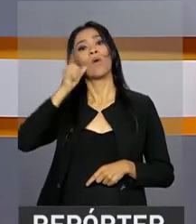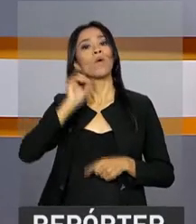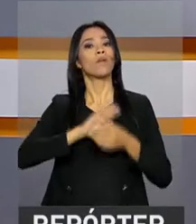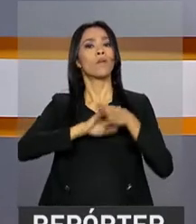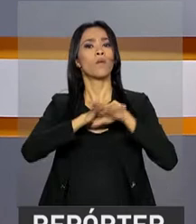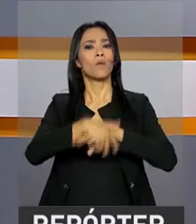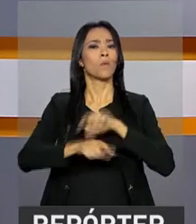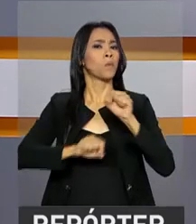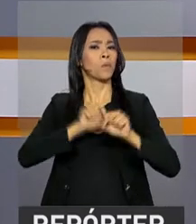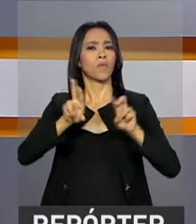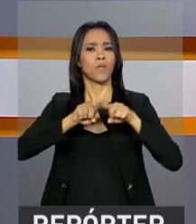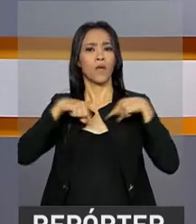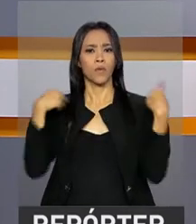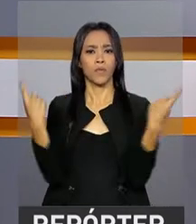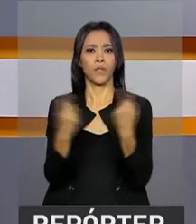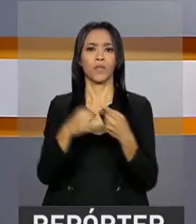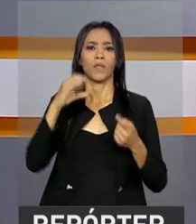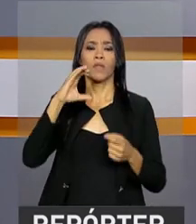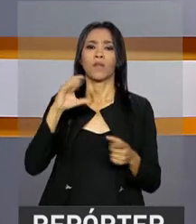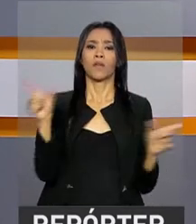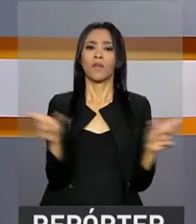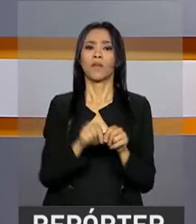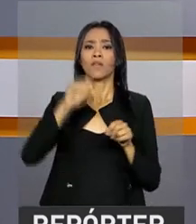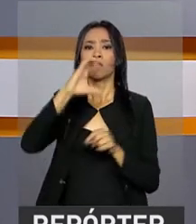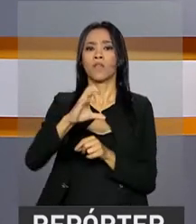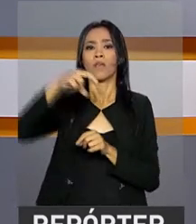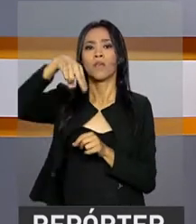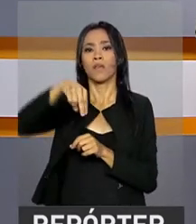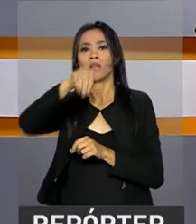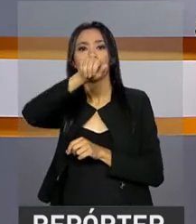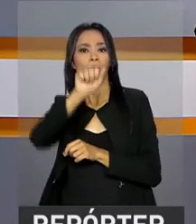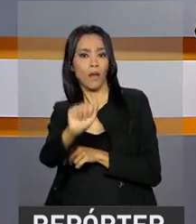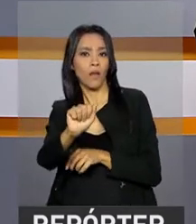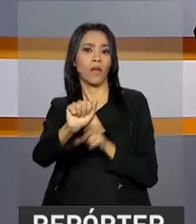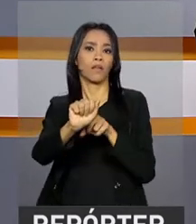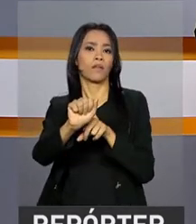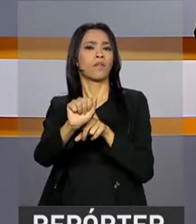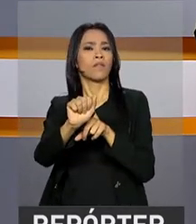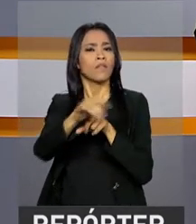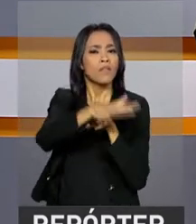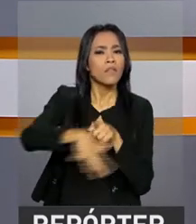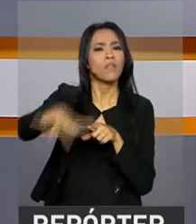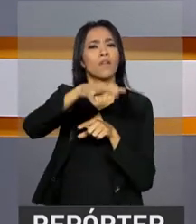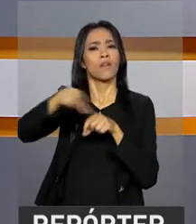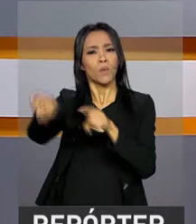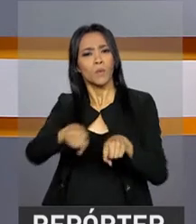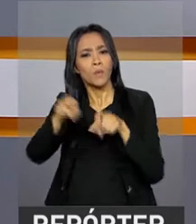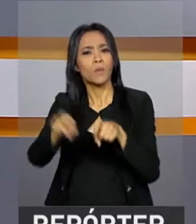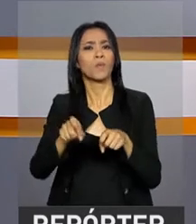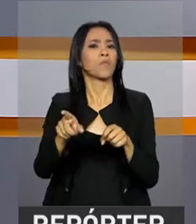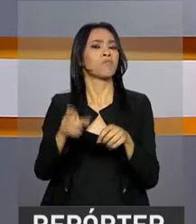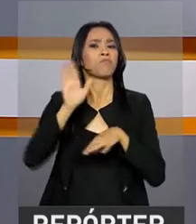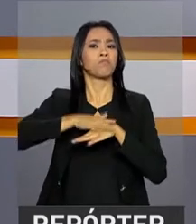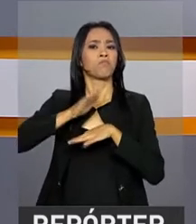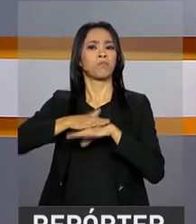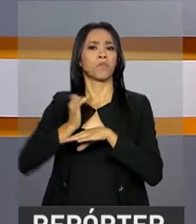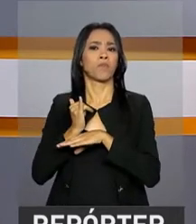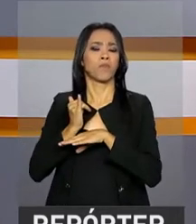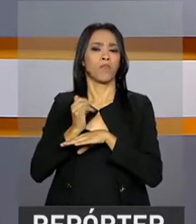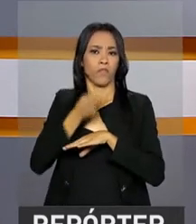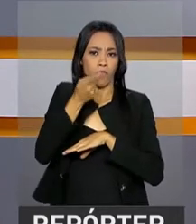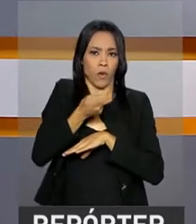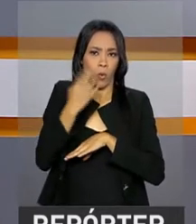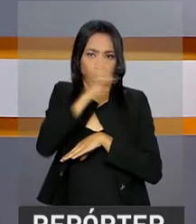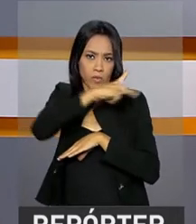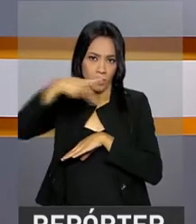com dirigentes da cna a confederação nacional da agricultura segundo o presidente o setor